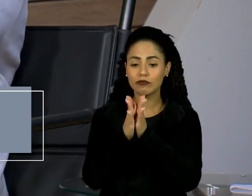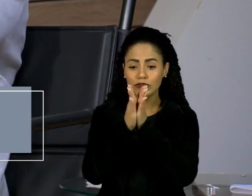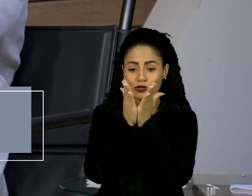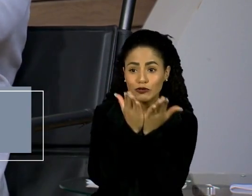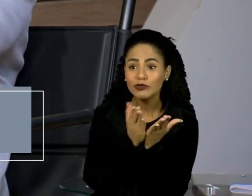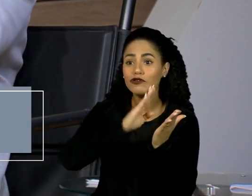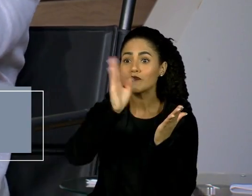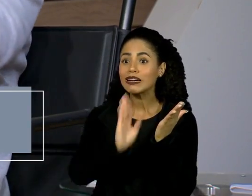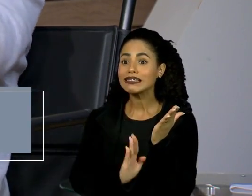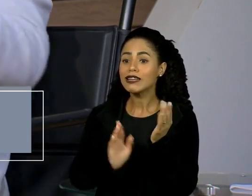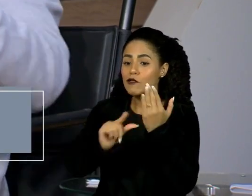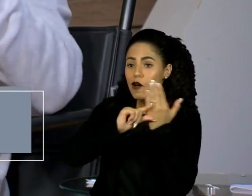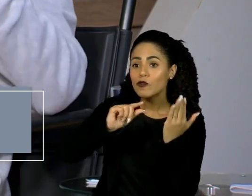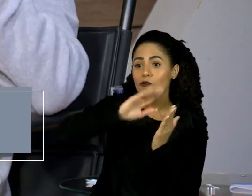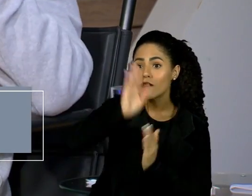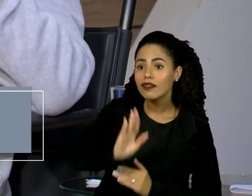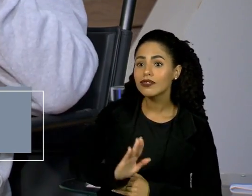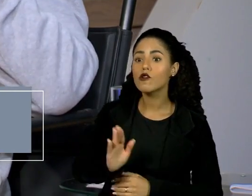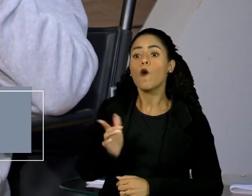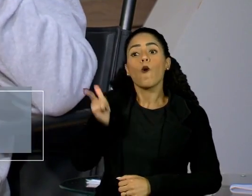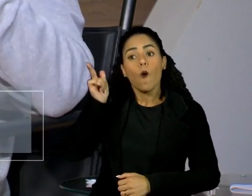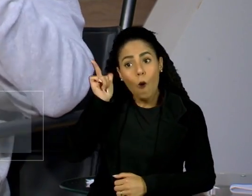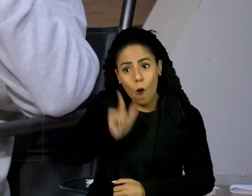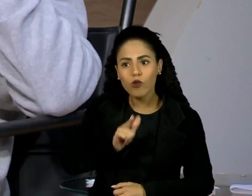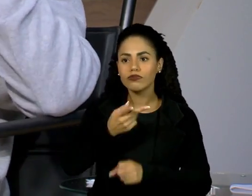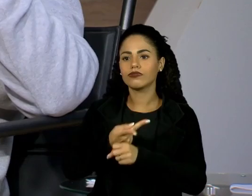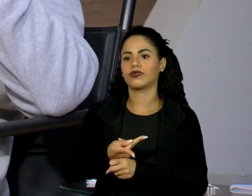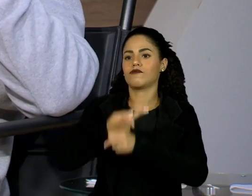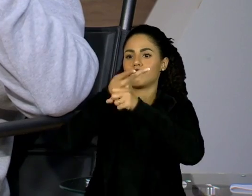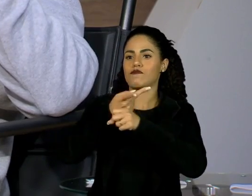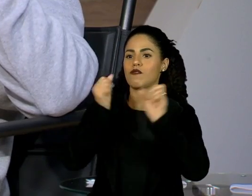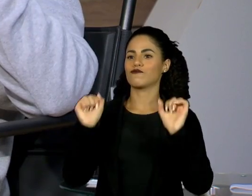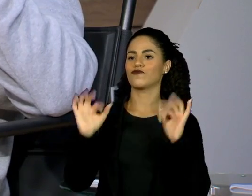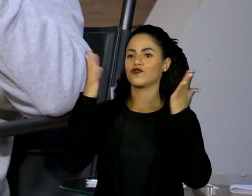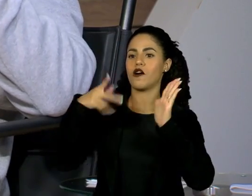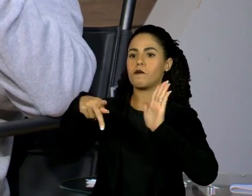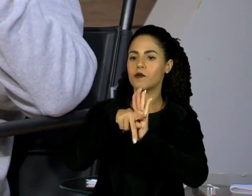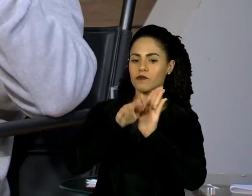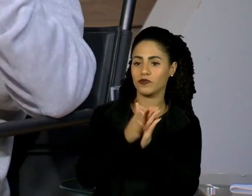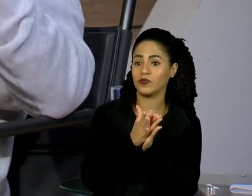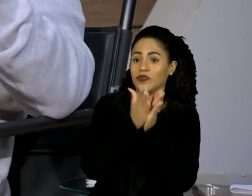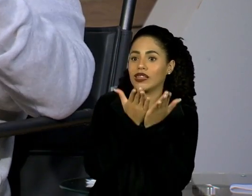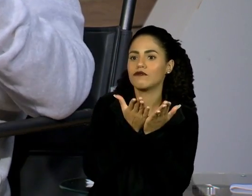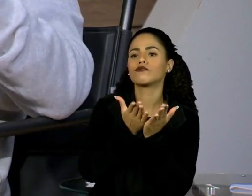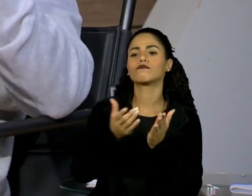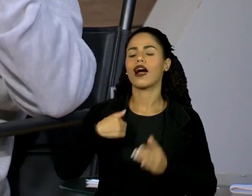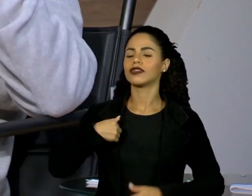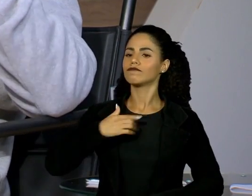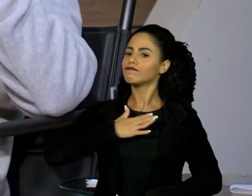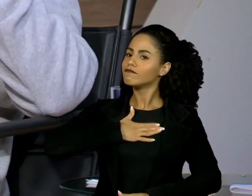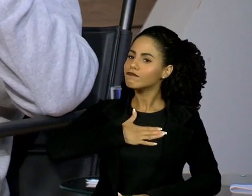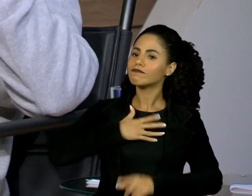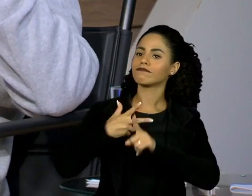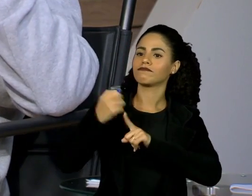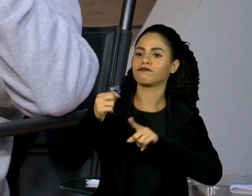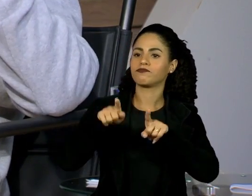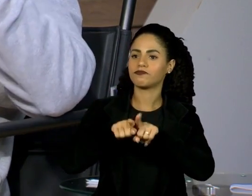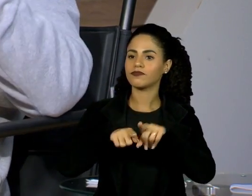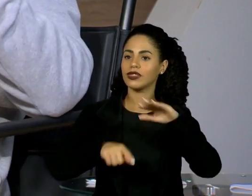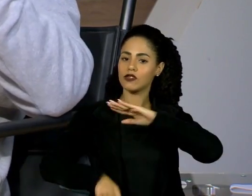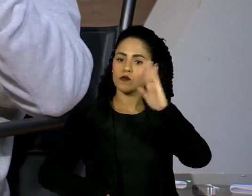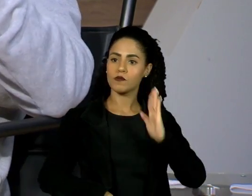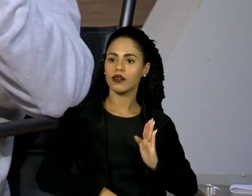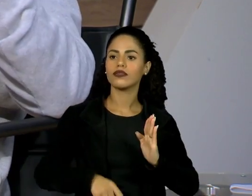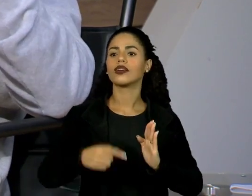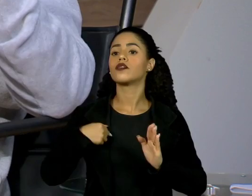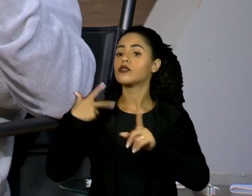autor brasileiro, chegar na final do Booker Prize. Inclusive, também, ano passado, a gente teve uma conquista muito legal de um autor brasileiro